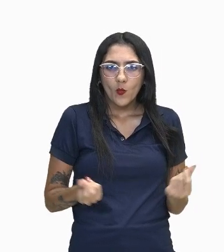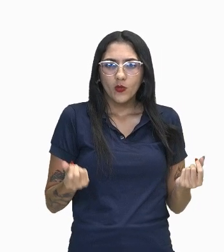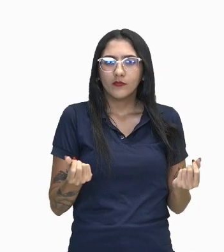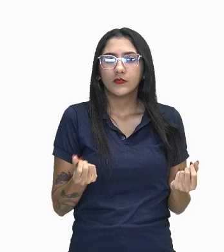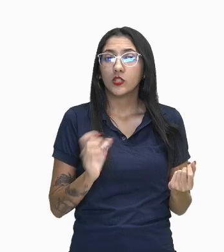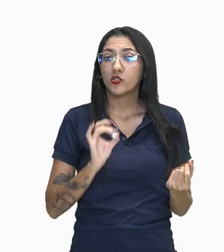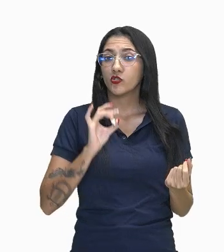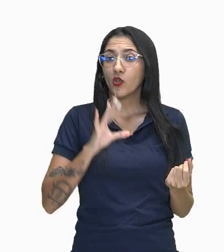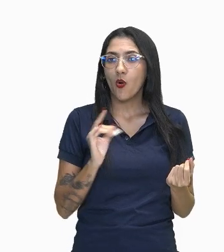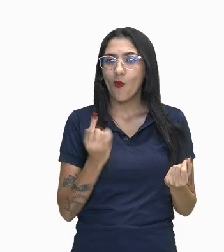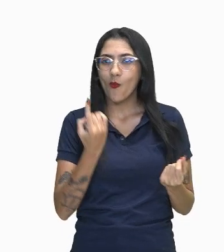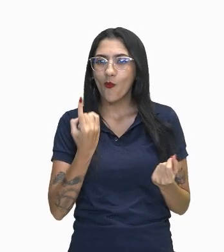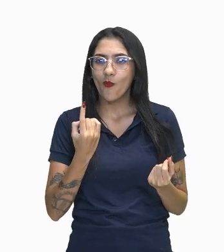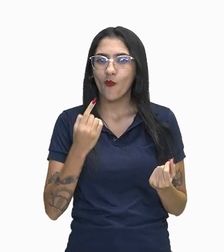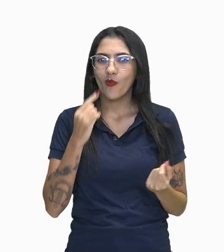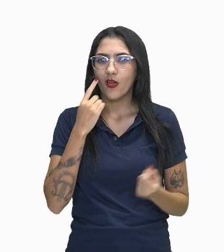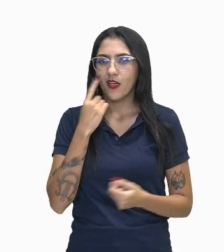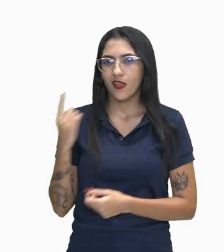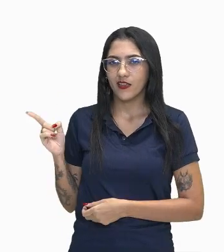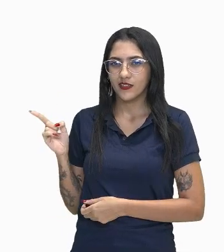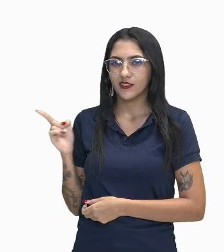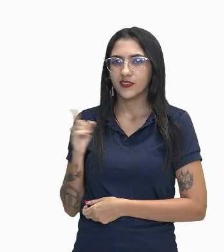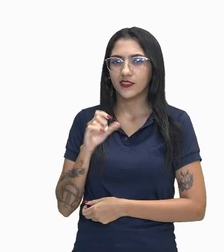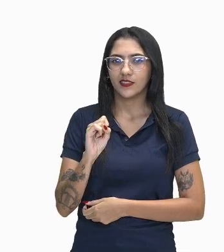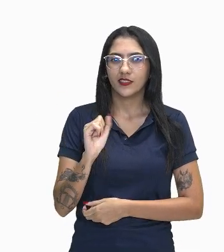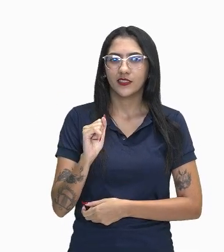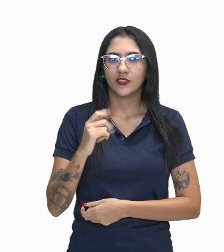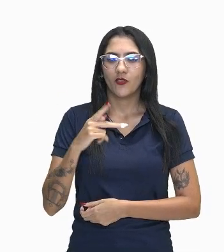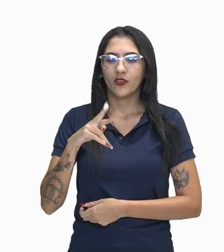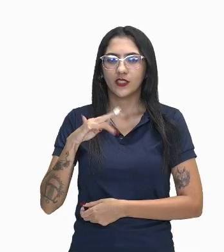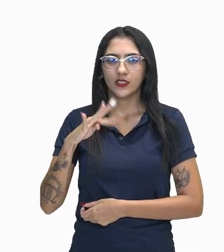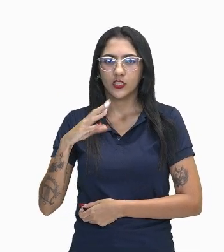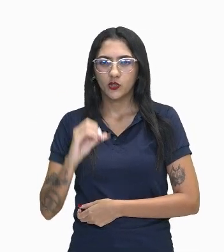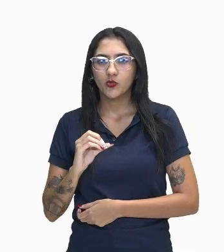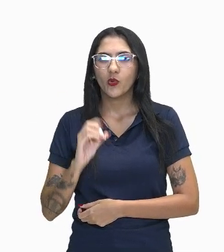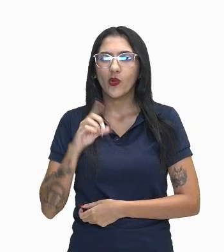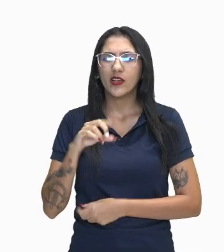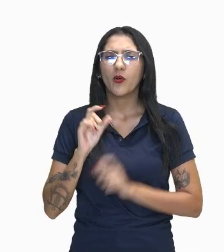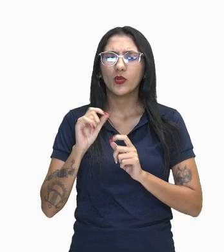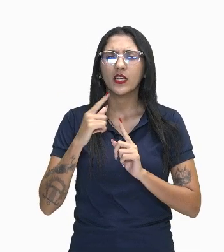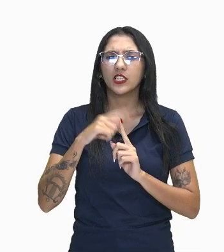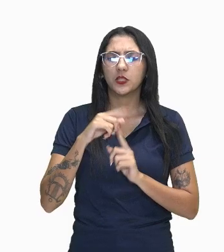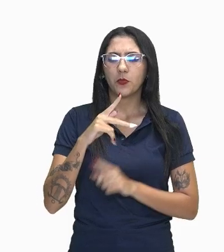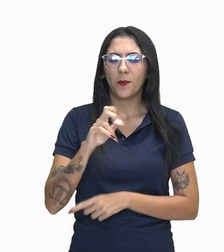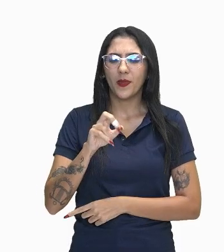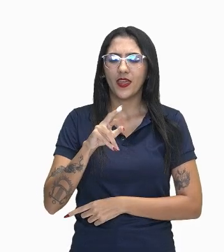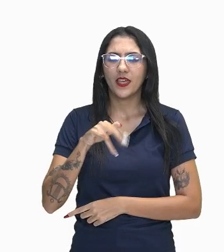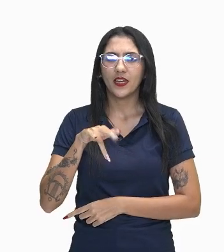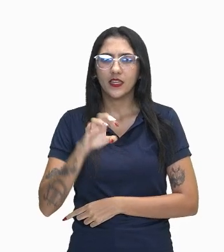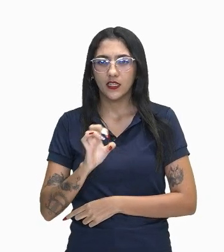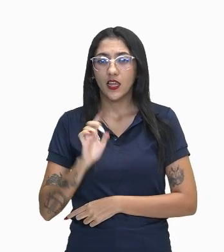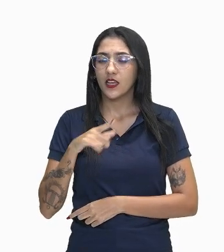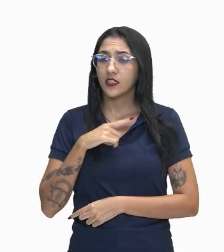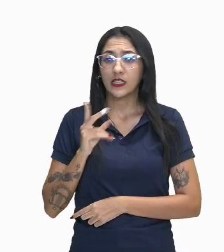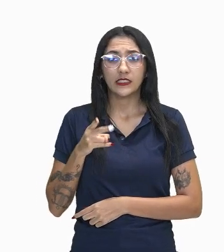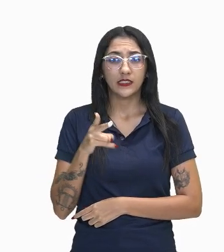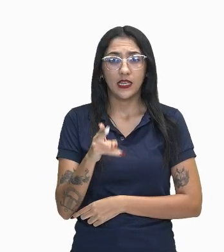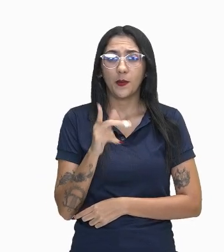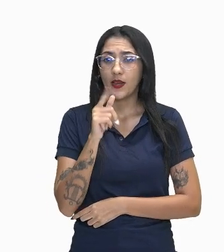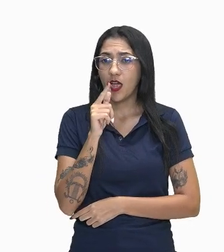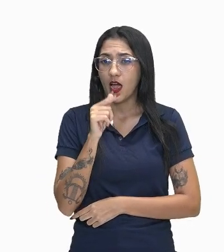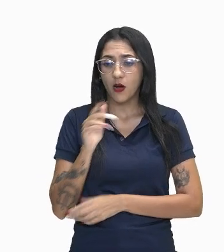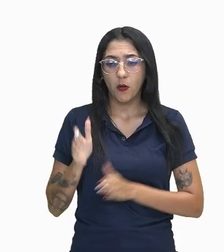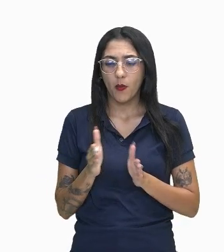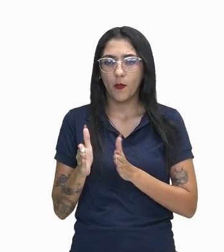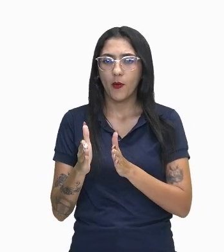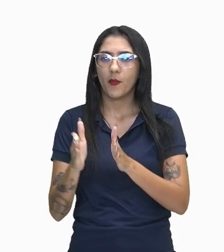São Francisco, que ele acaba sendo perene. Tem constante água aí no Rio São Francisco, por isso que acaba